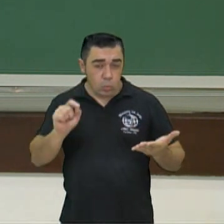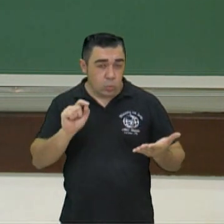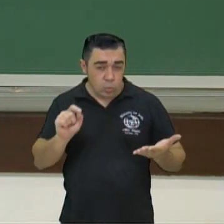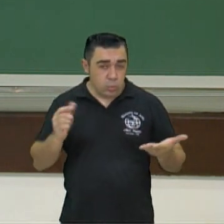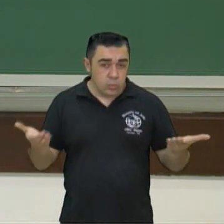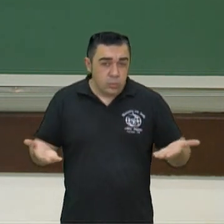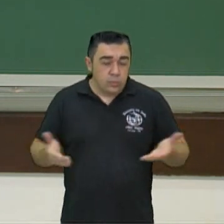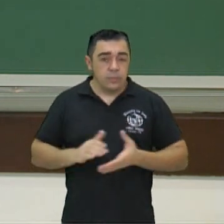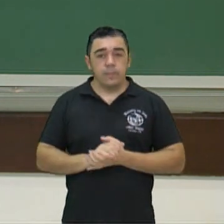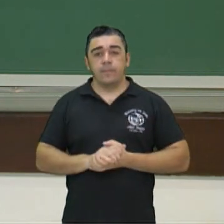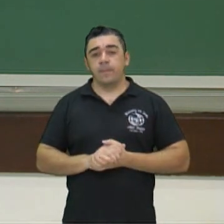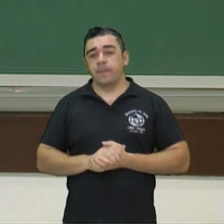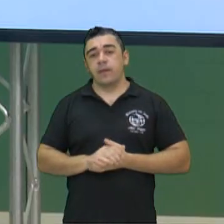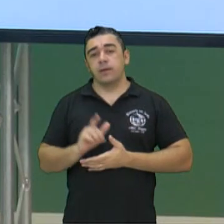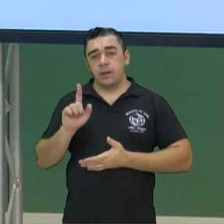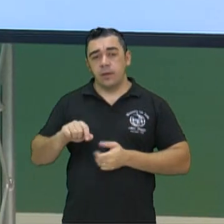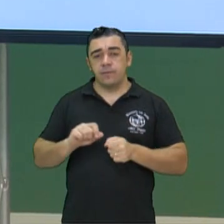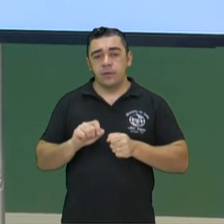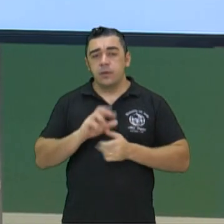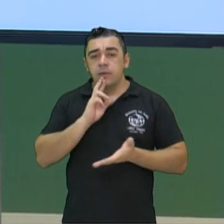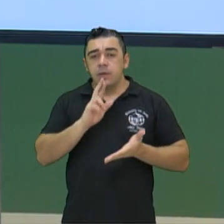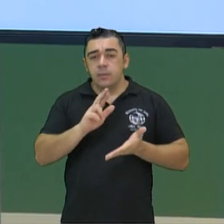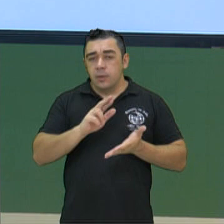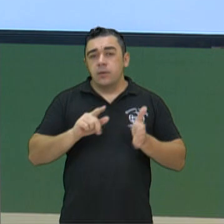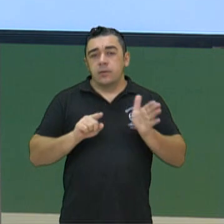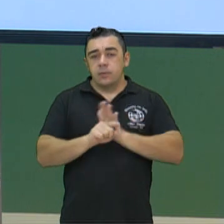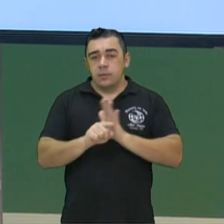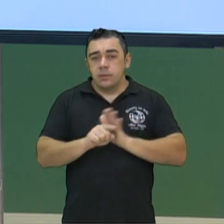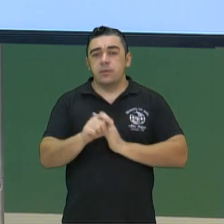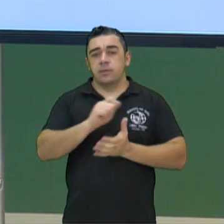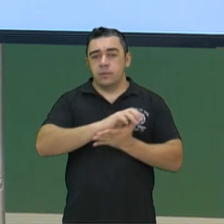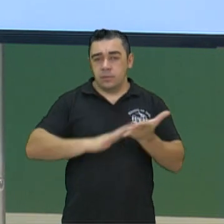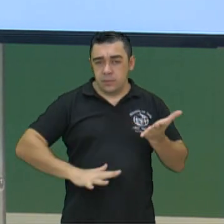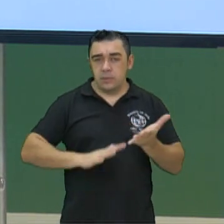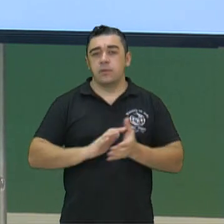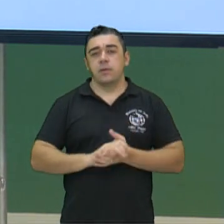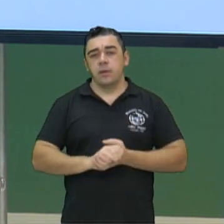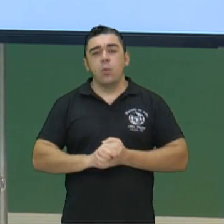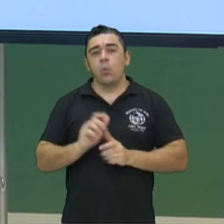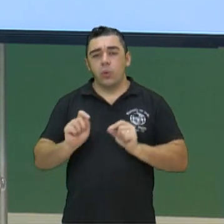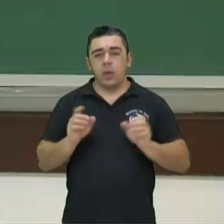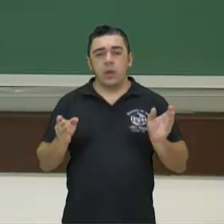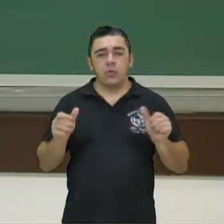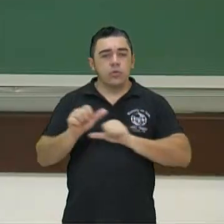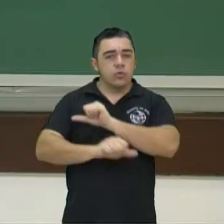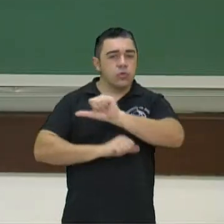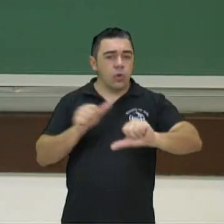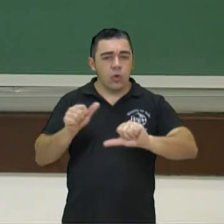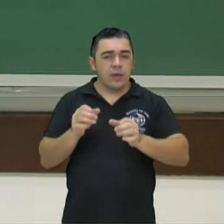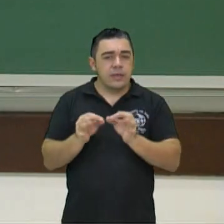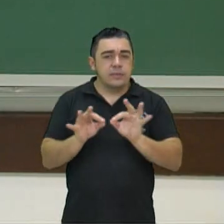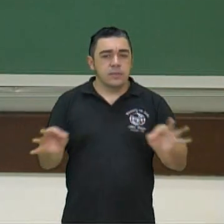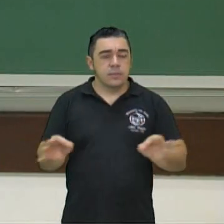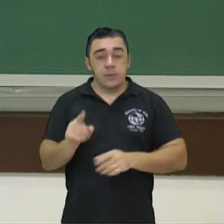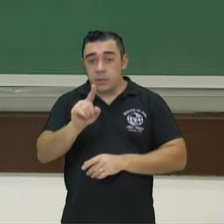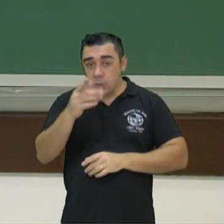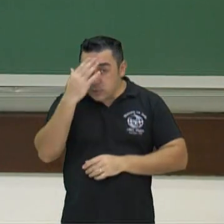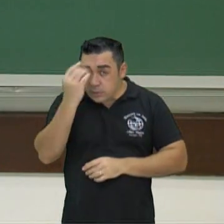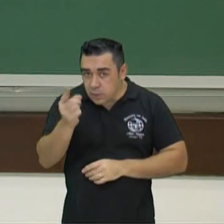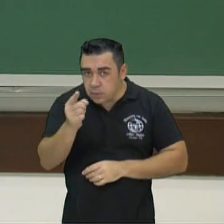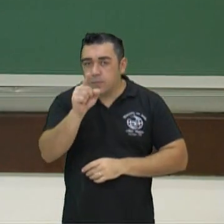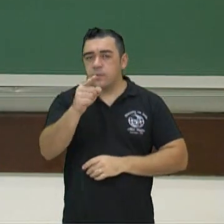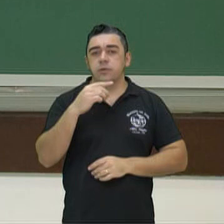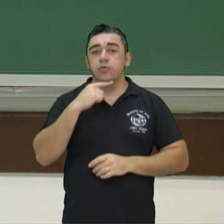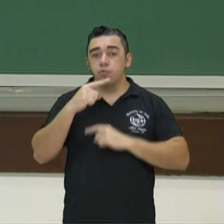aula de hoje? A gente resolveu problemas de permutação simples. Não esqueçam, caso ficou